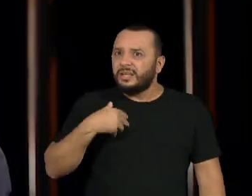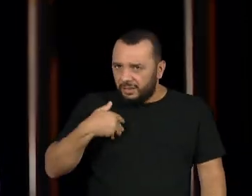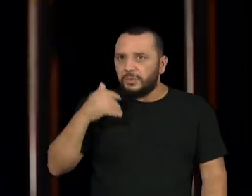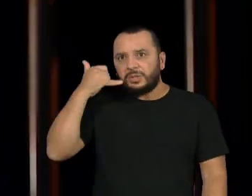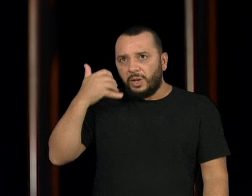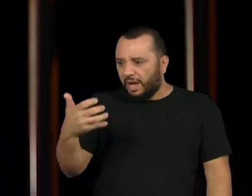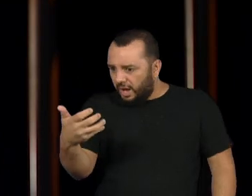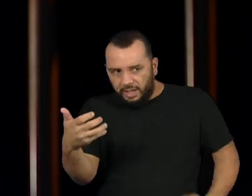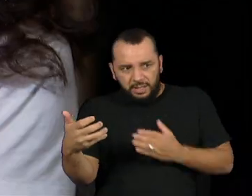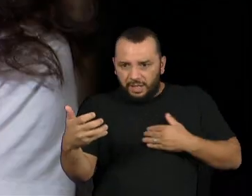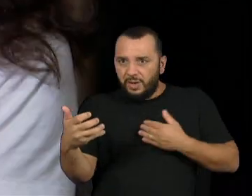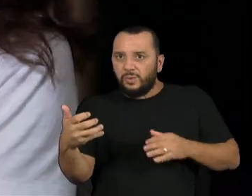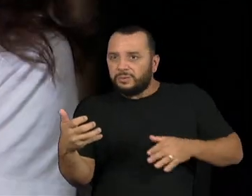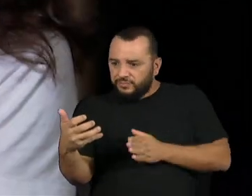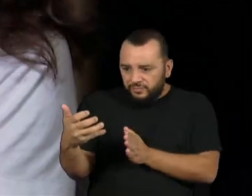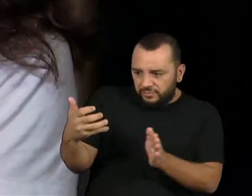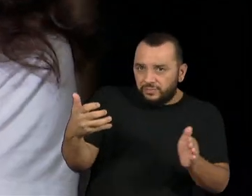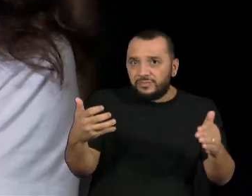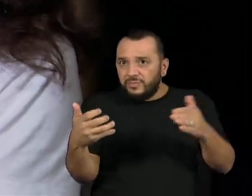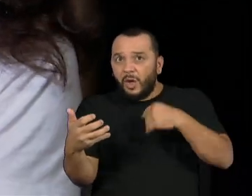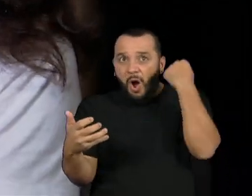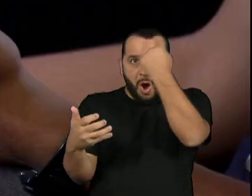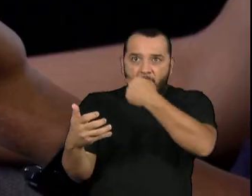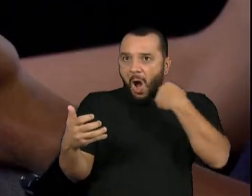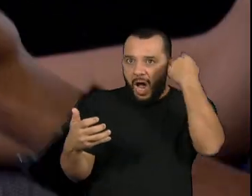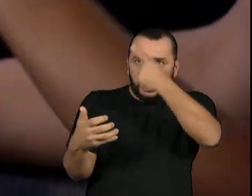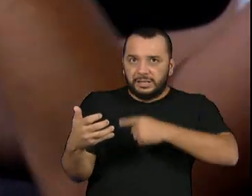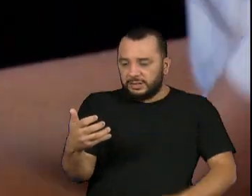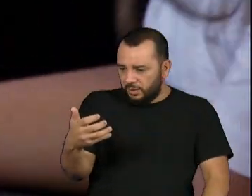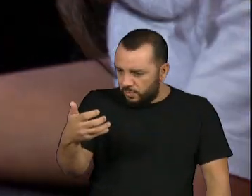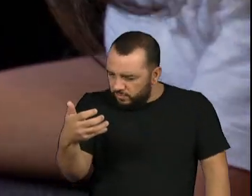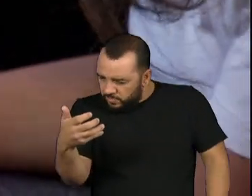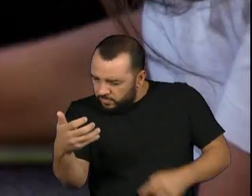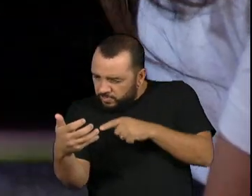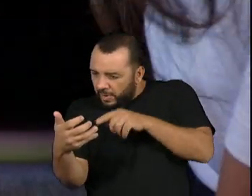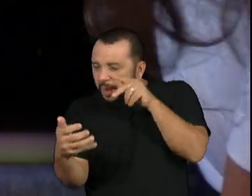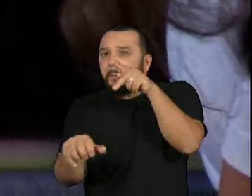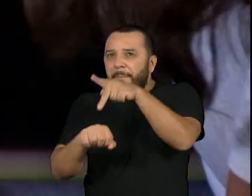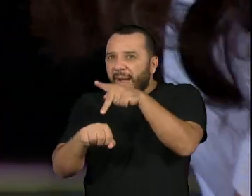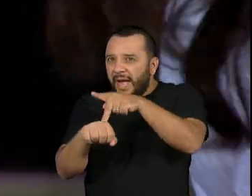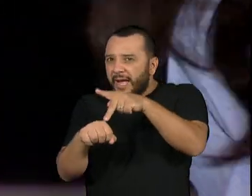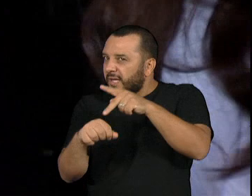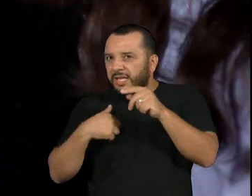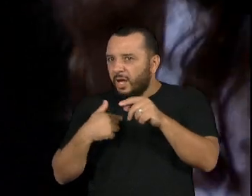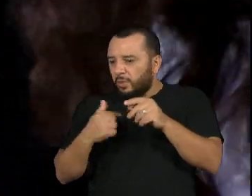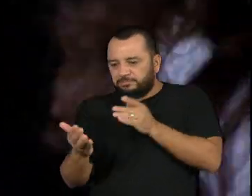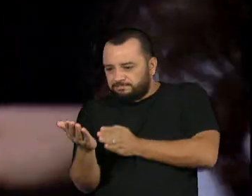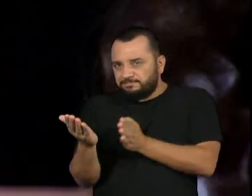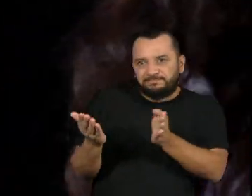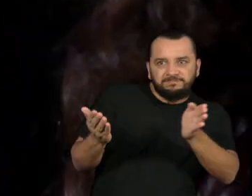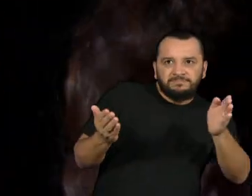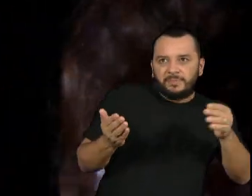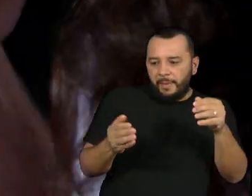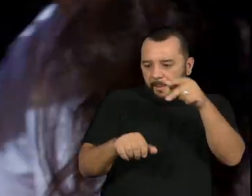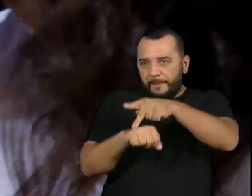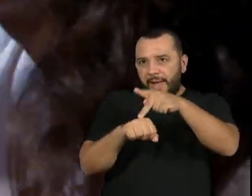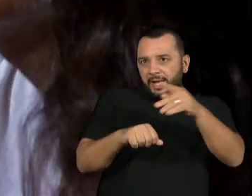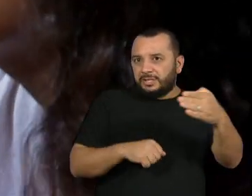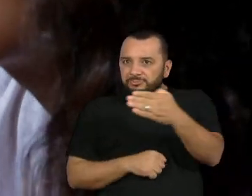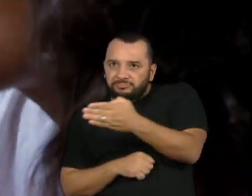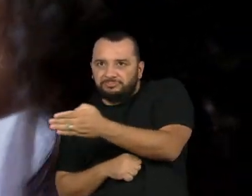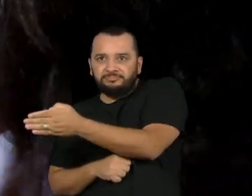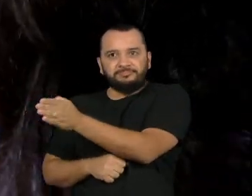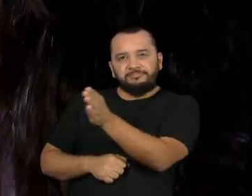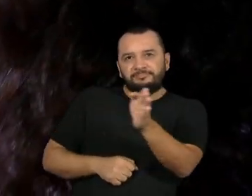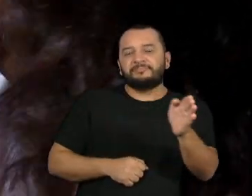Sim. Eu ficava assim, horas, assim, às vezes dias, olhando a tela do celular e fazendo assim, para desviar. Porque não importava o que eu